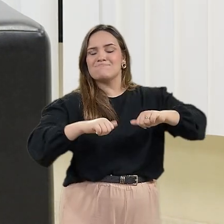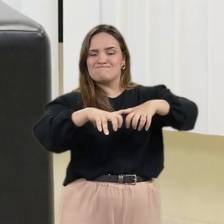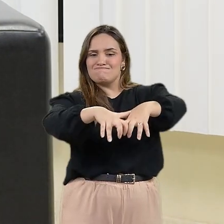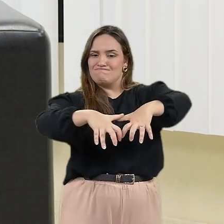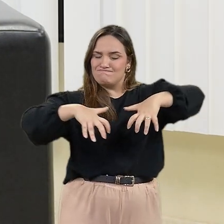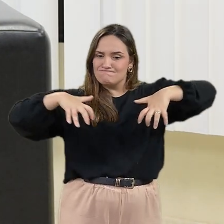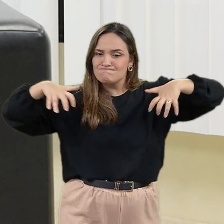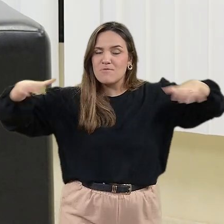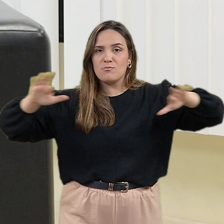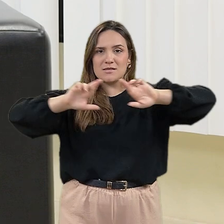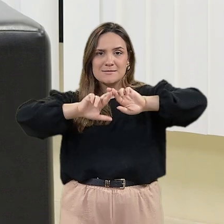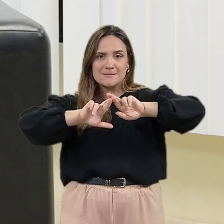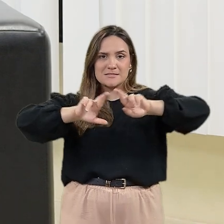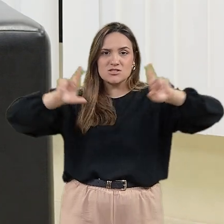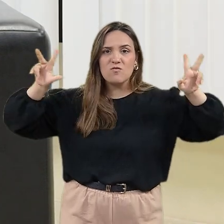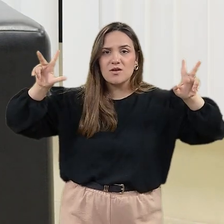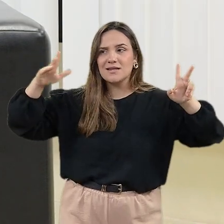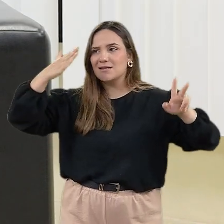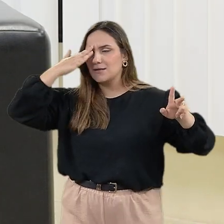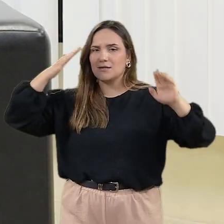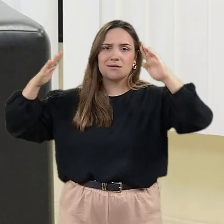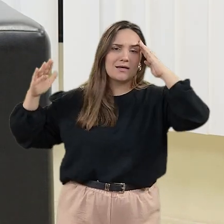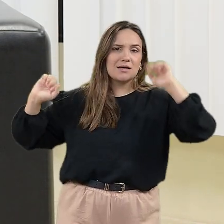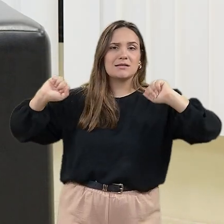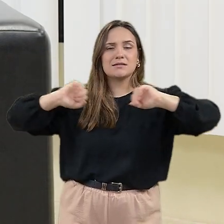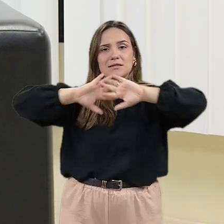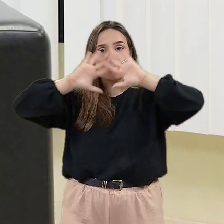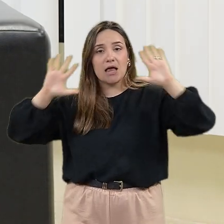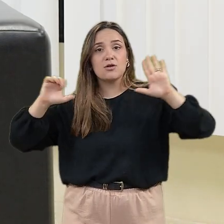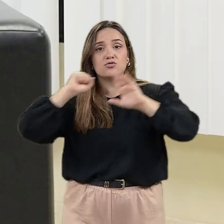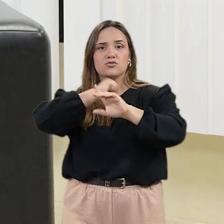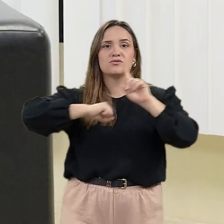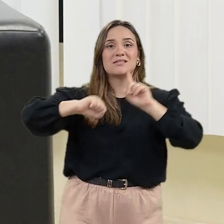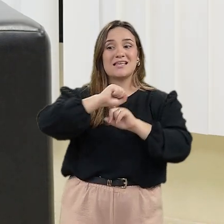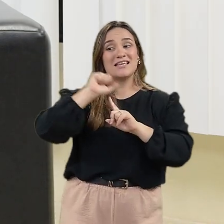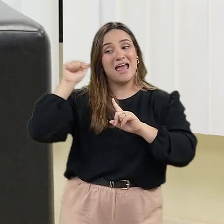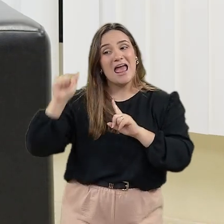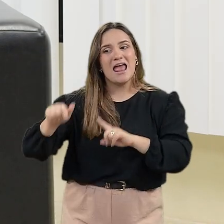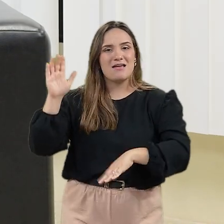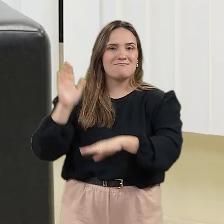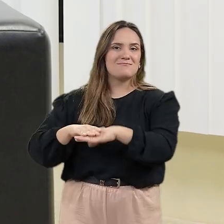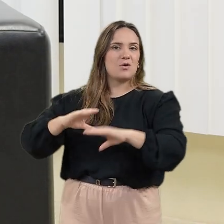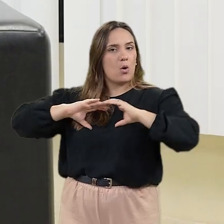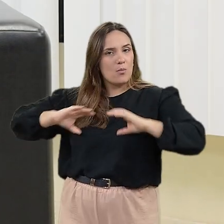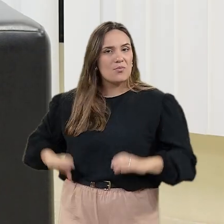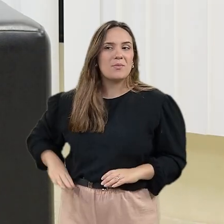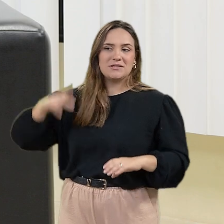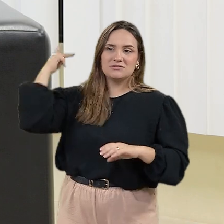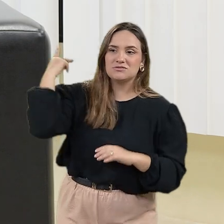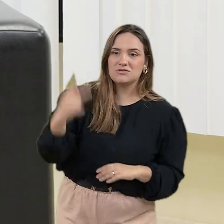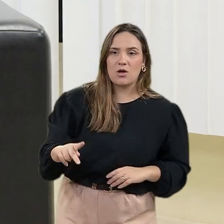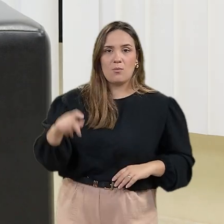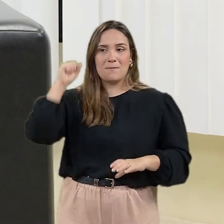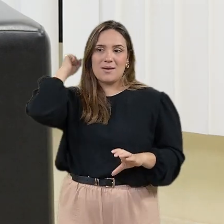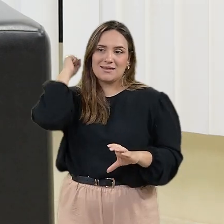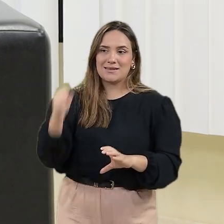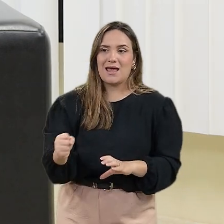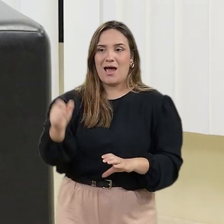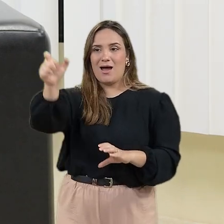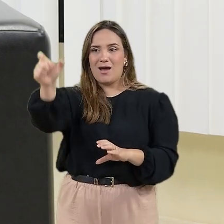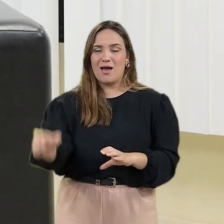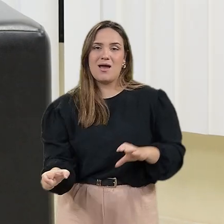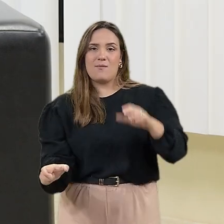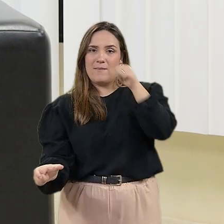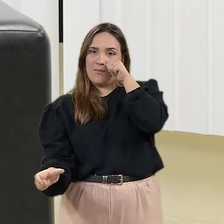ganhar autonomia para que se tenha uma identificação na sociedade que aquele comportamento de tirar